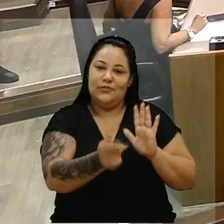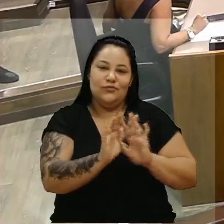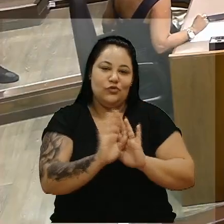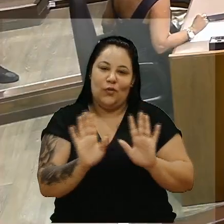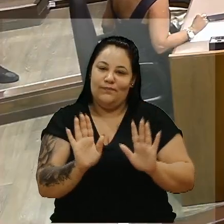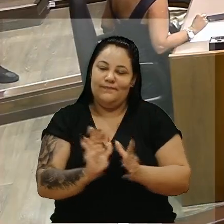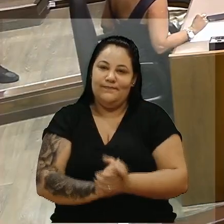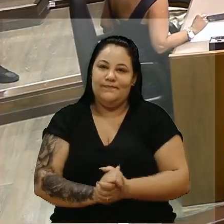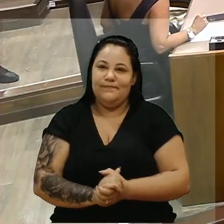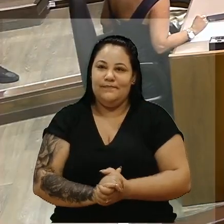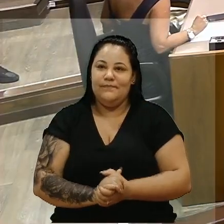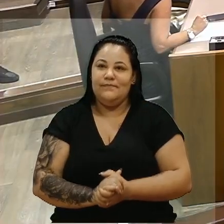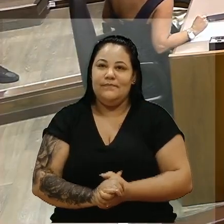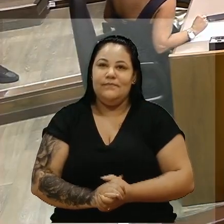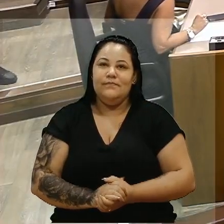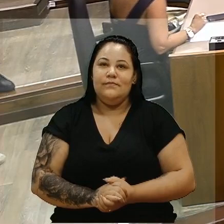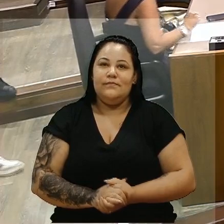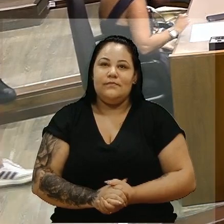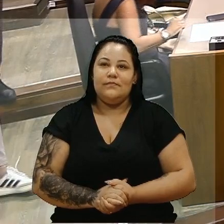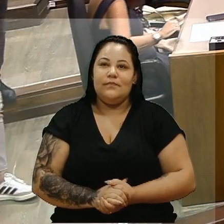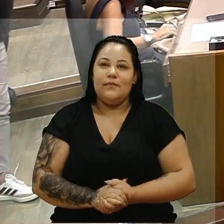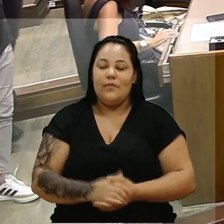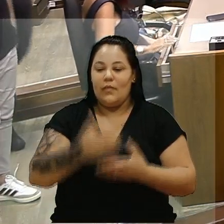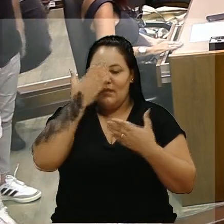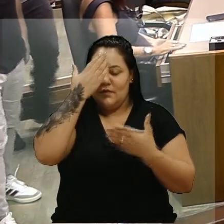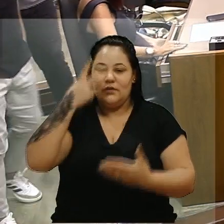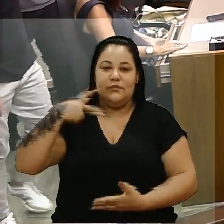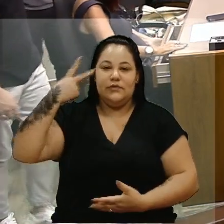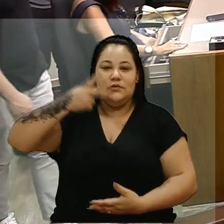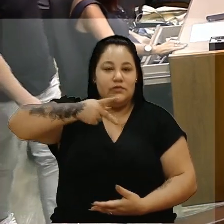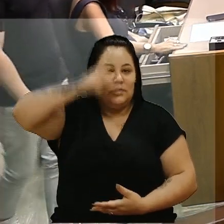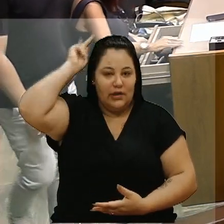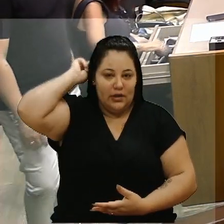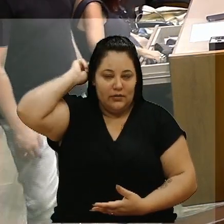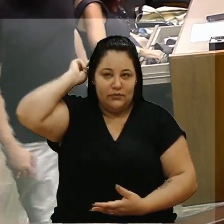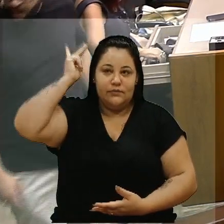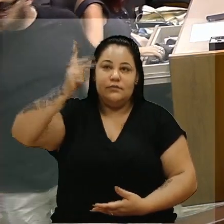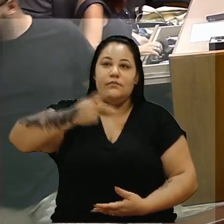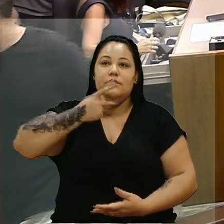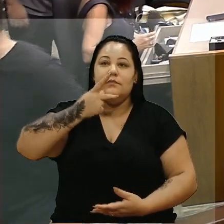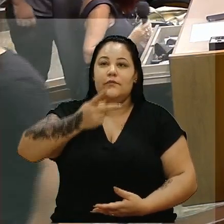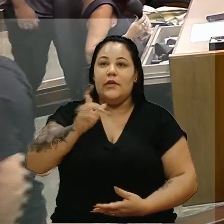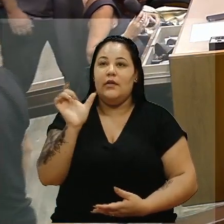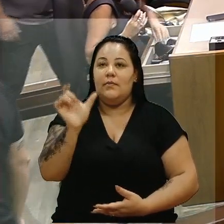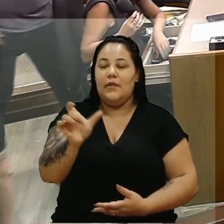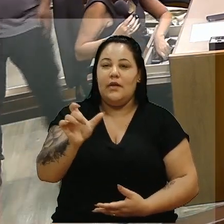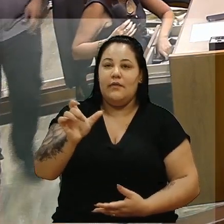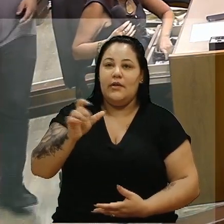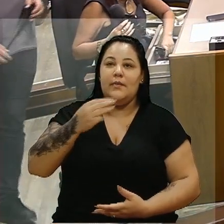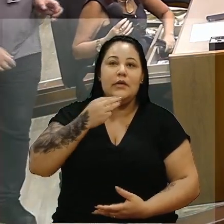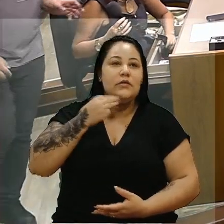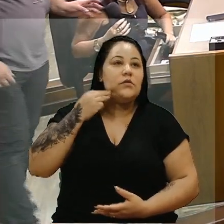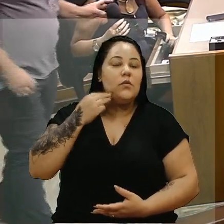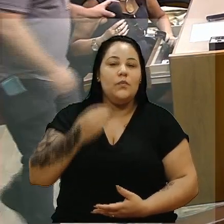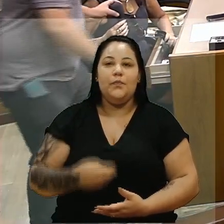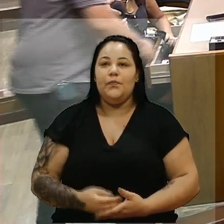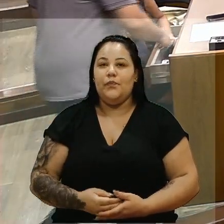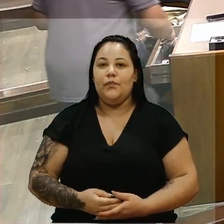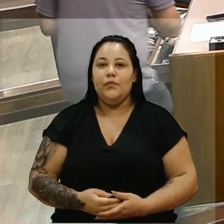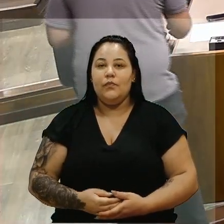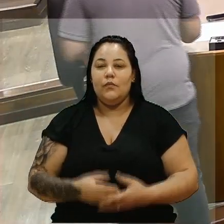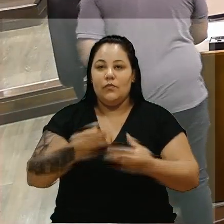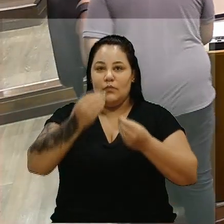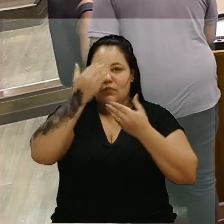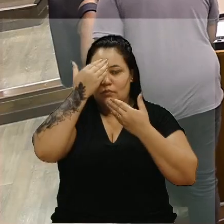presidente. Obrigado, vereador Iago. Com a palavra, a vereadora Marisol Santos. Muito obrigada, bom dia a